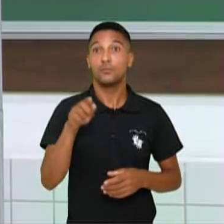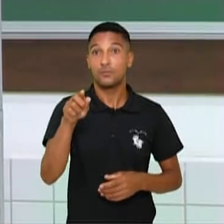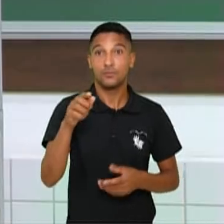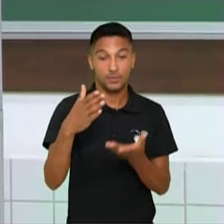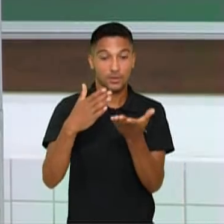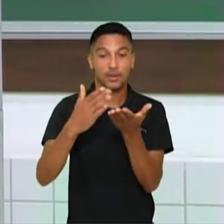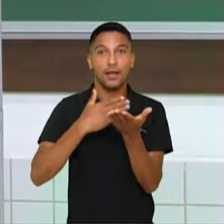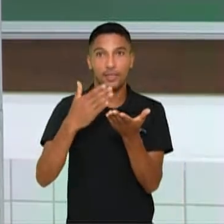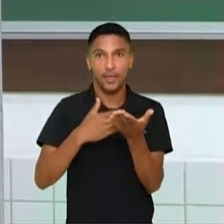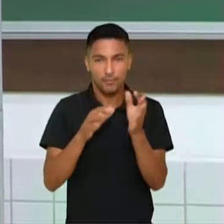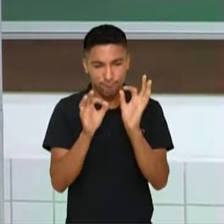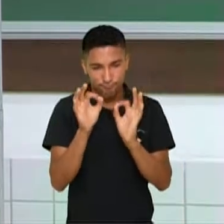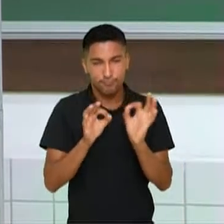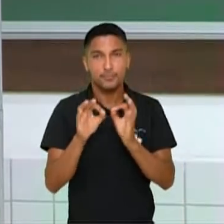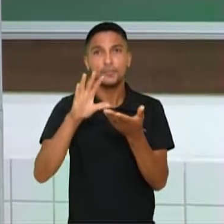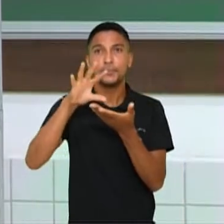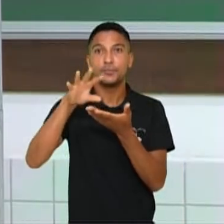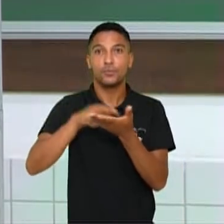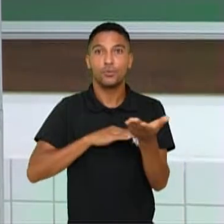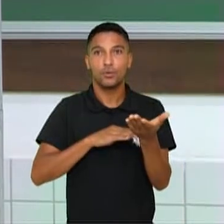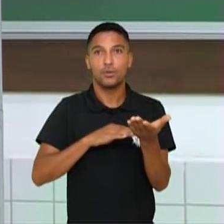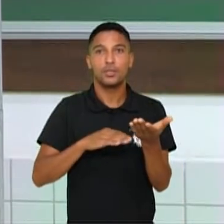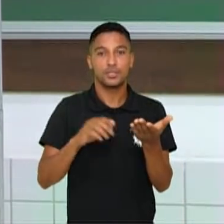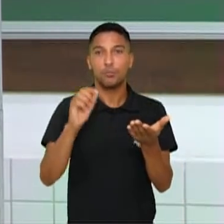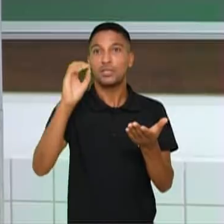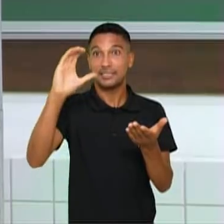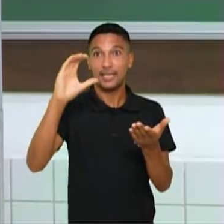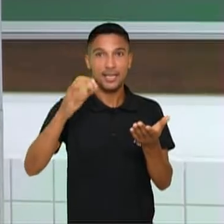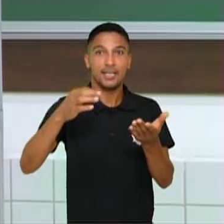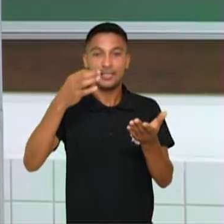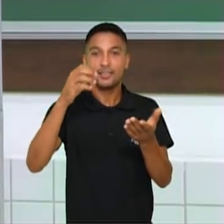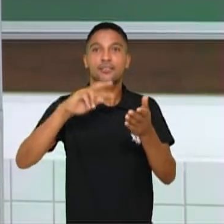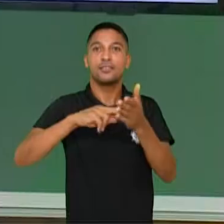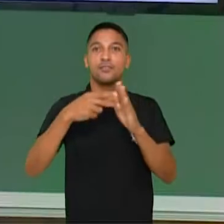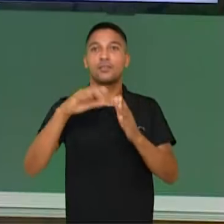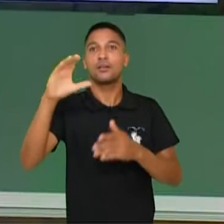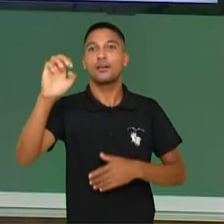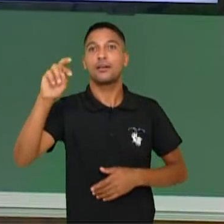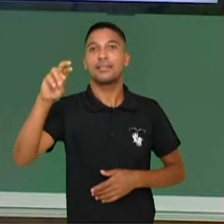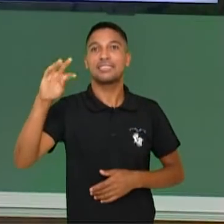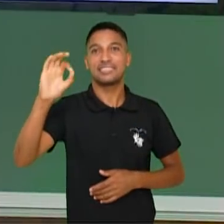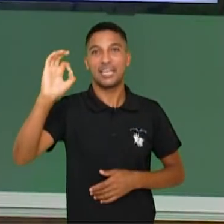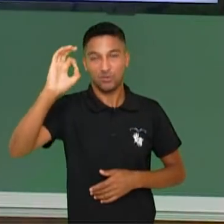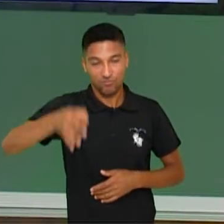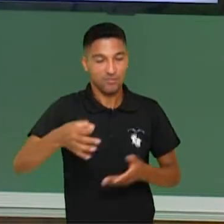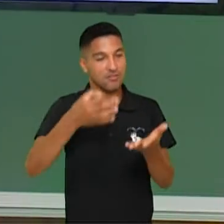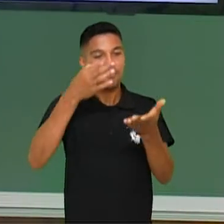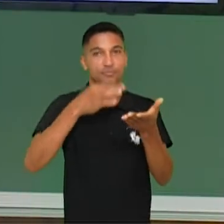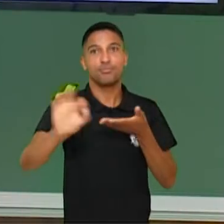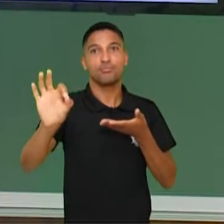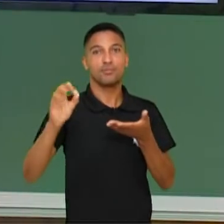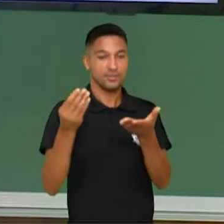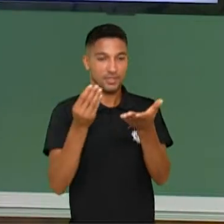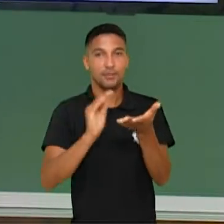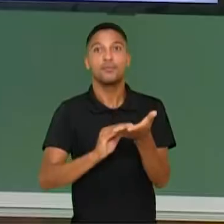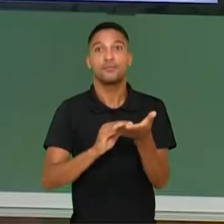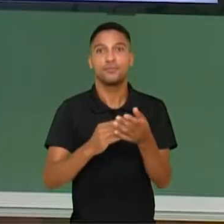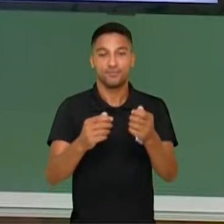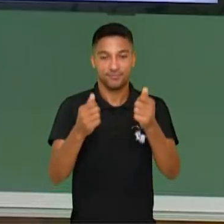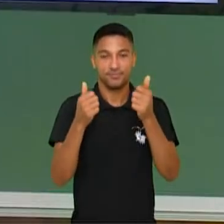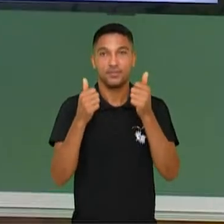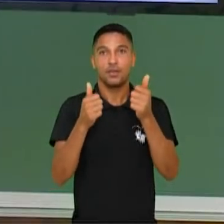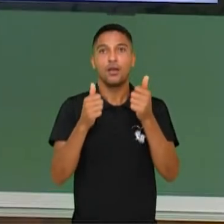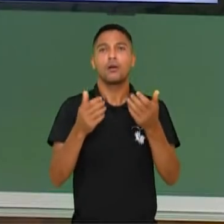caderno em ordem, caprichado, colocou aquele C de certo que eu sei. Vamos continuar? Então vamos falar mais um pouquinho sobre o nosso